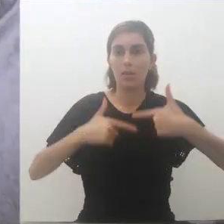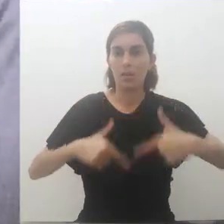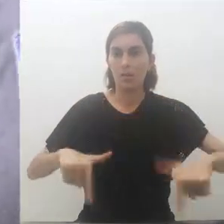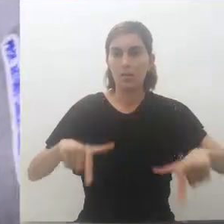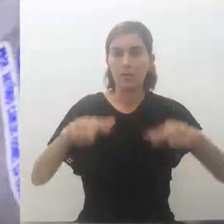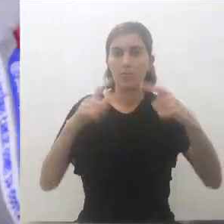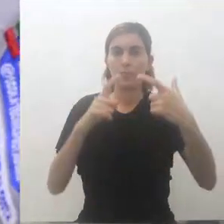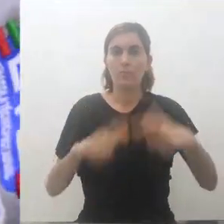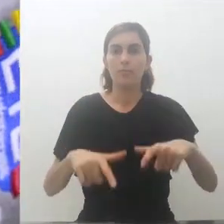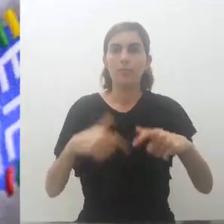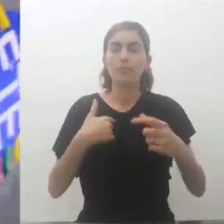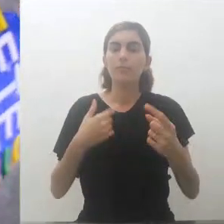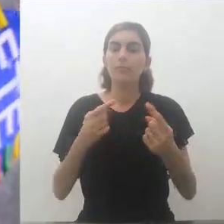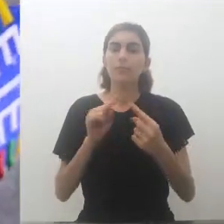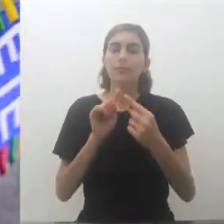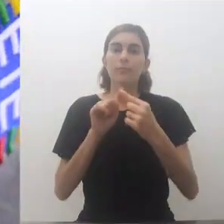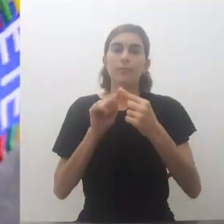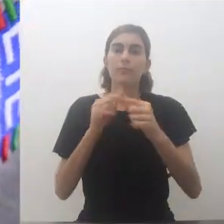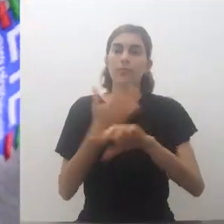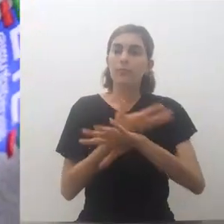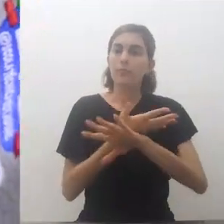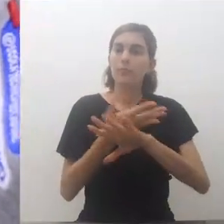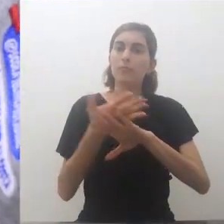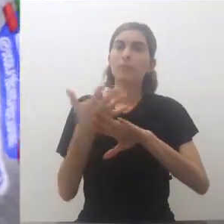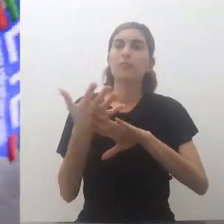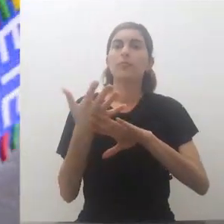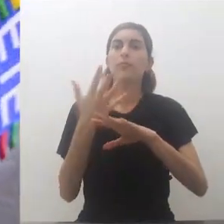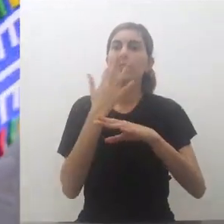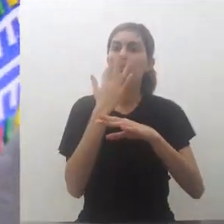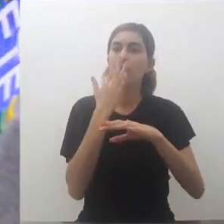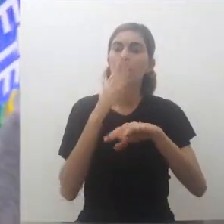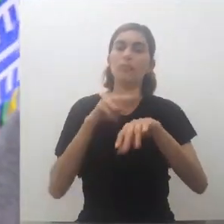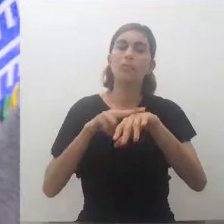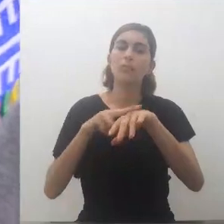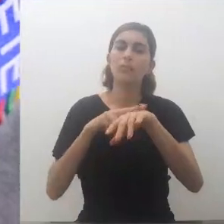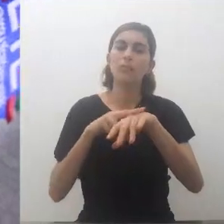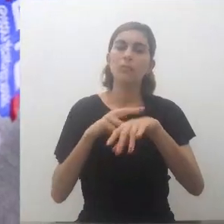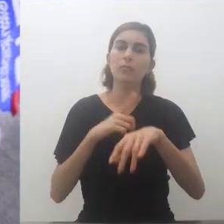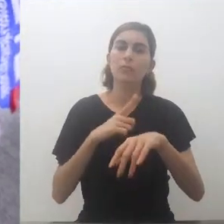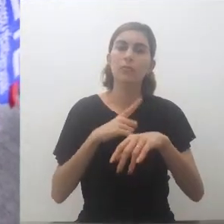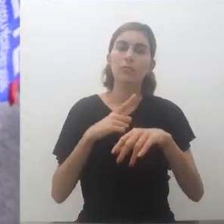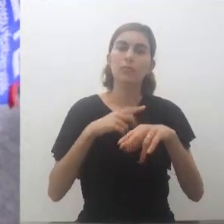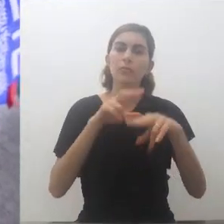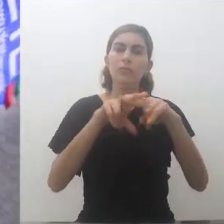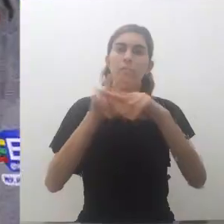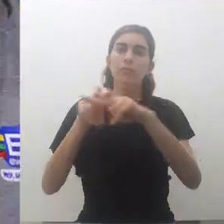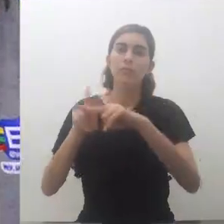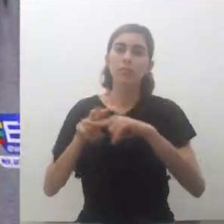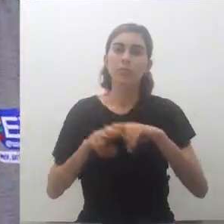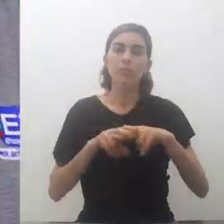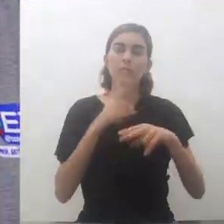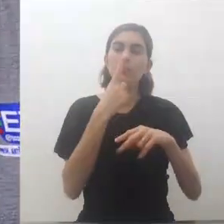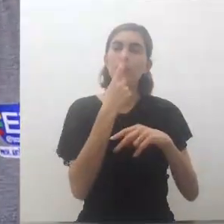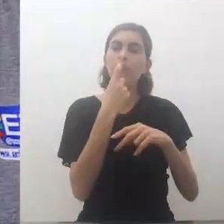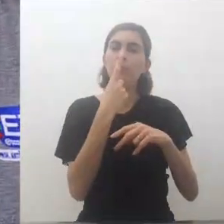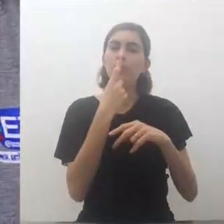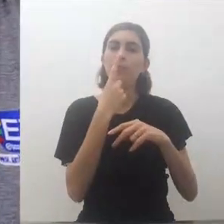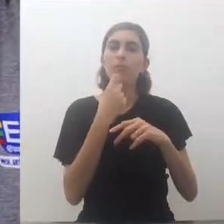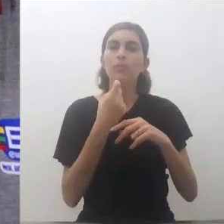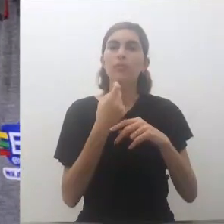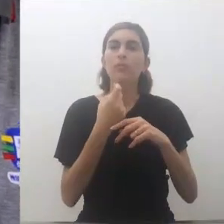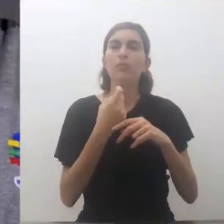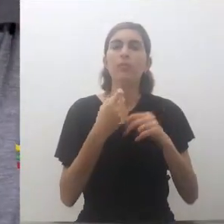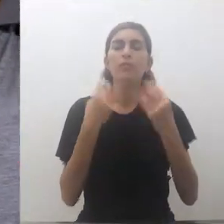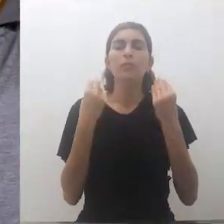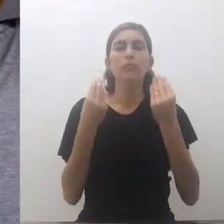um contraste até com a grama, com o ambiente verde, temos aqui as cadeiras com contraste vermelho, para que